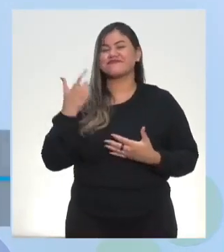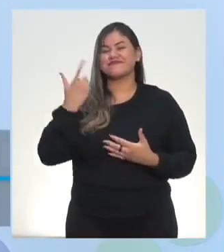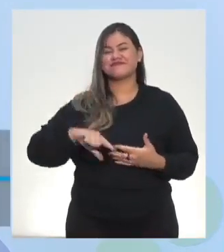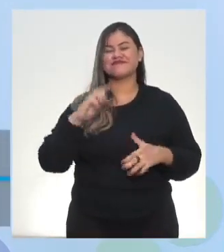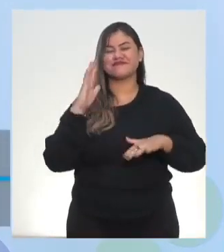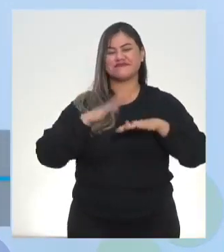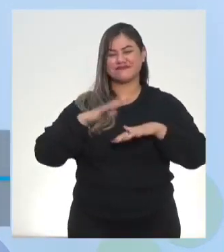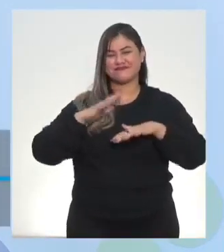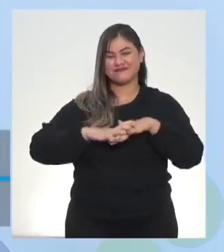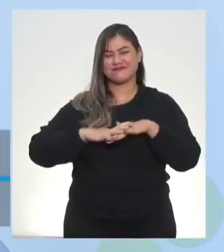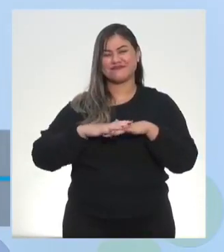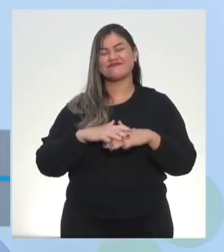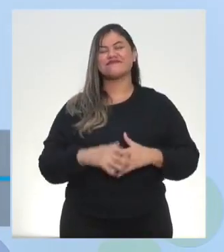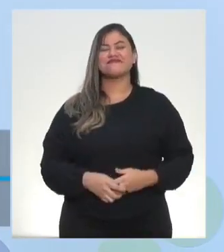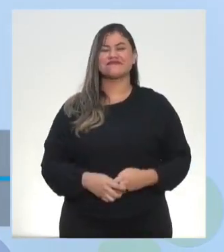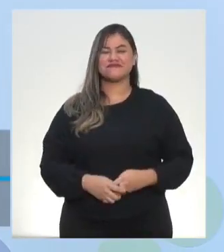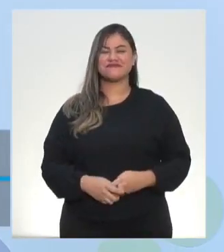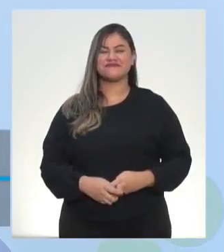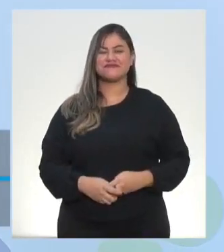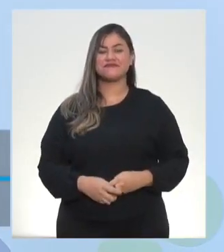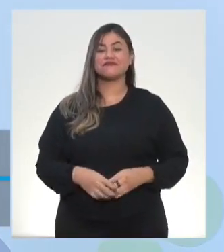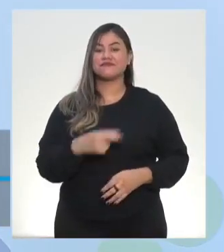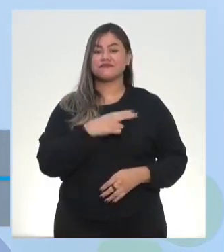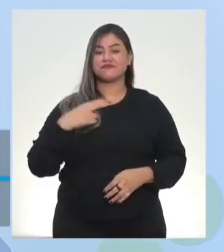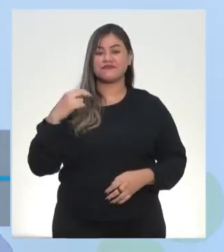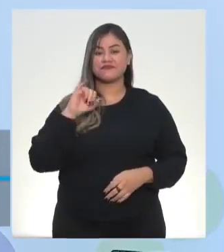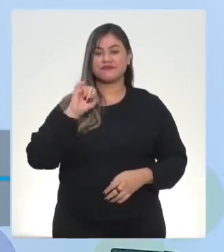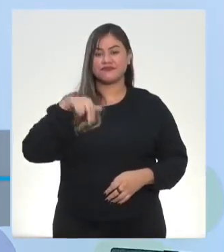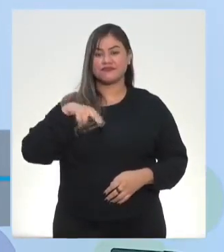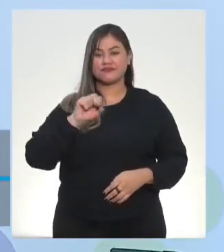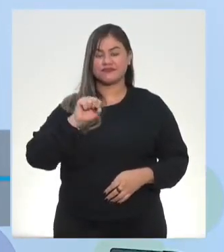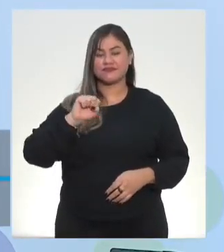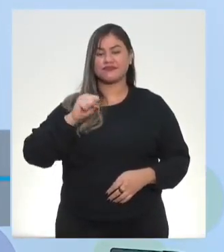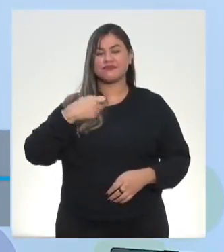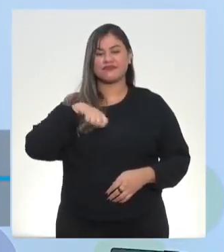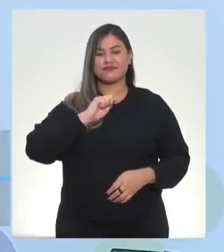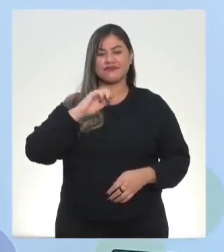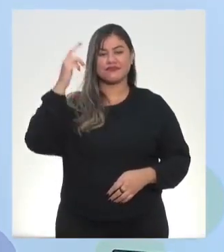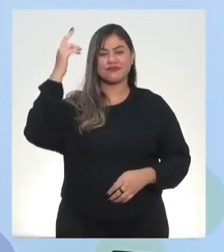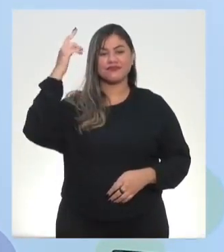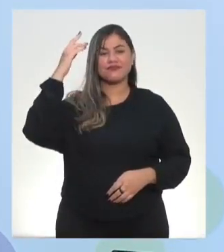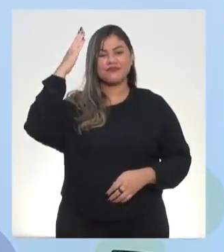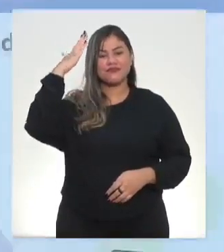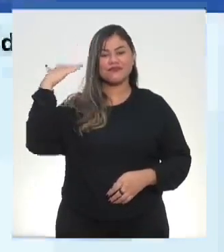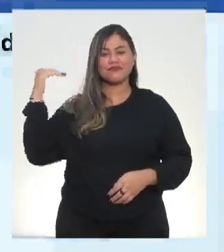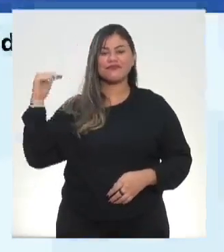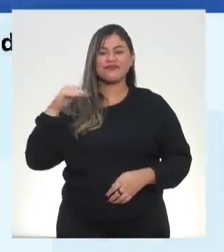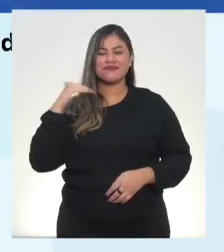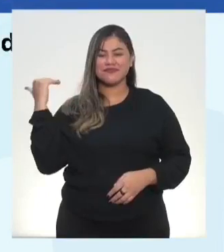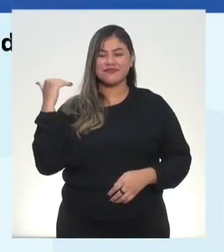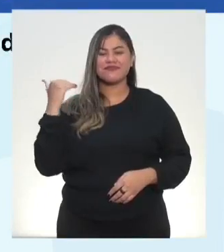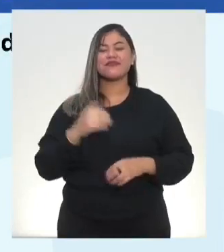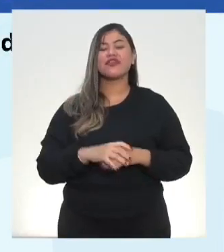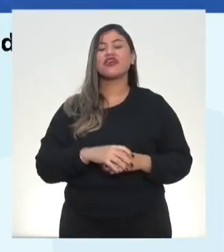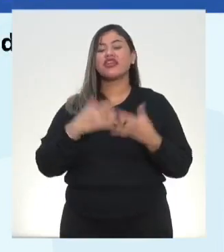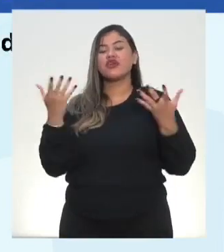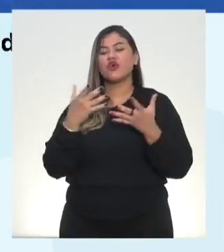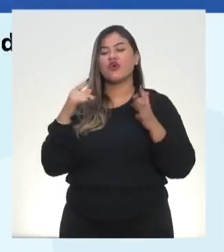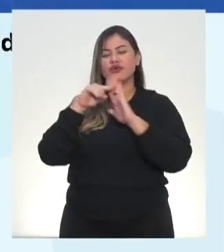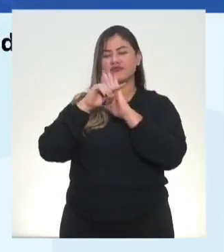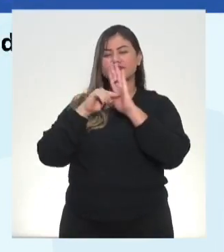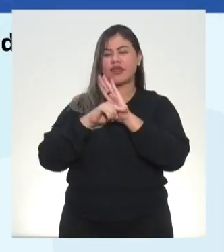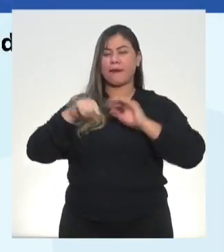Olá, boa noite, alunos da terceira série do ensino médio. Sejam todos bem-vindos a mais uma aula de matemática. Eu sou a